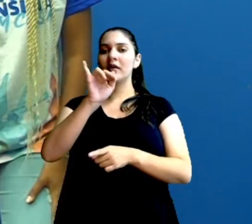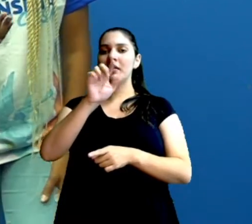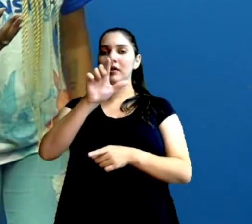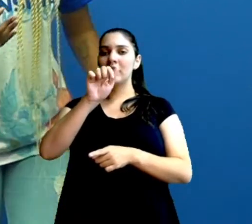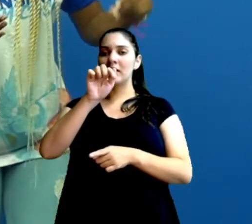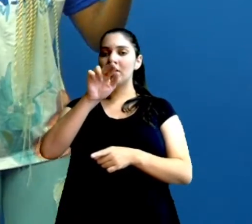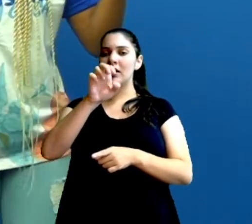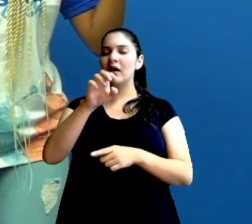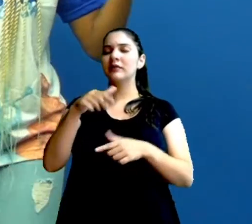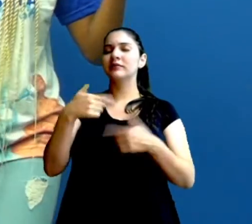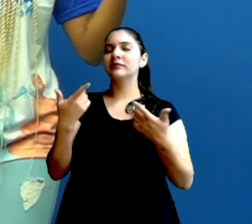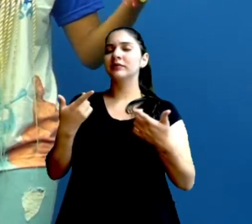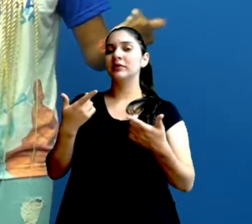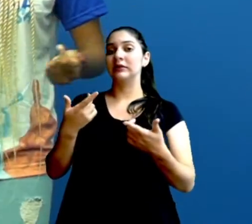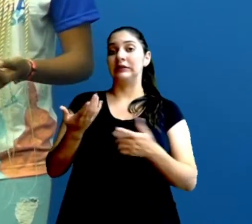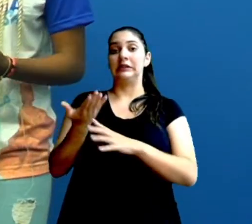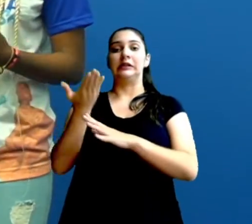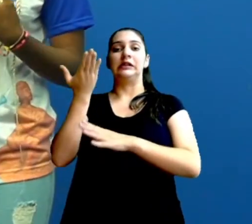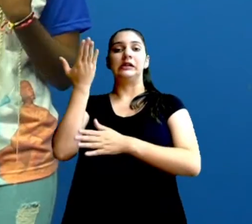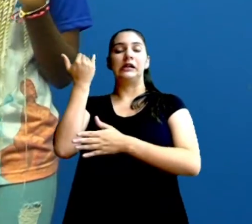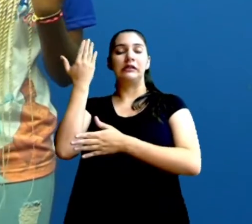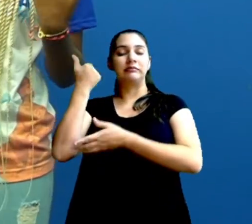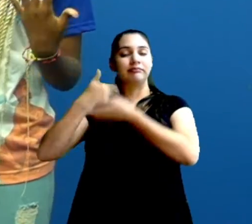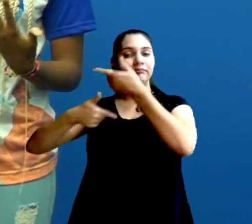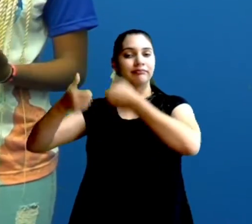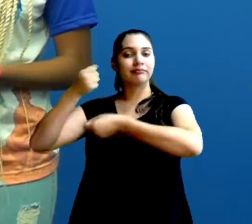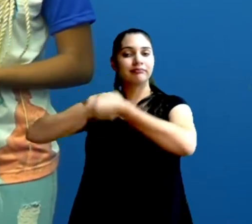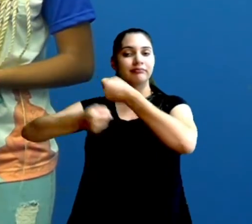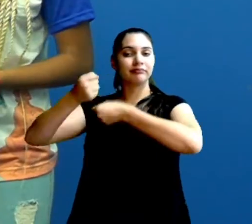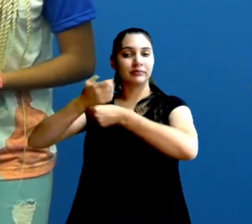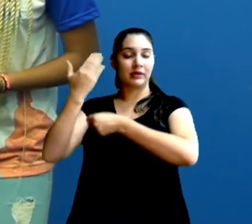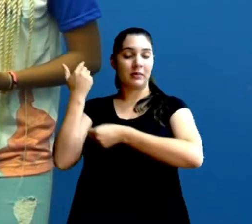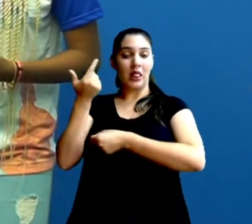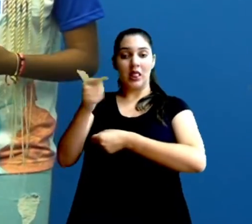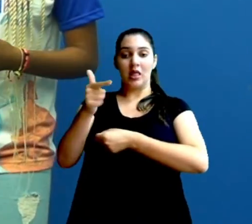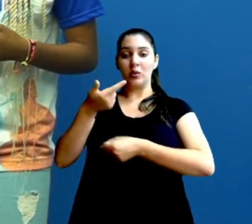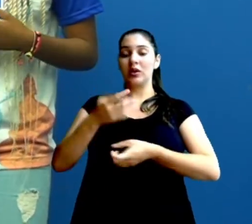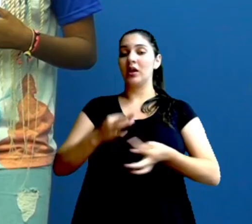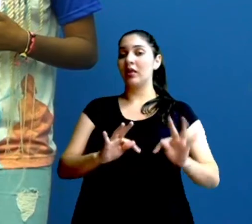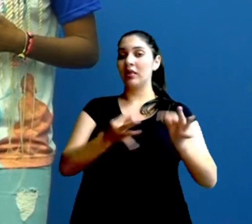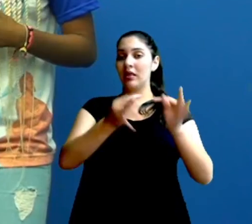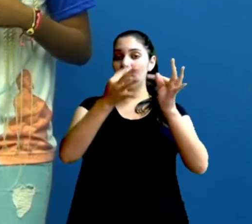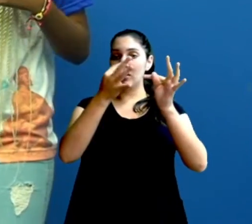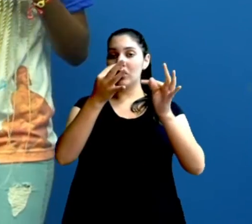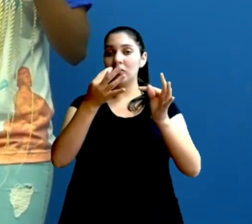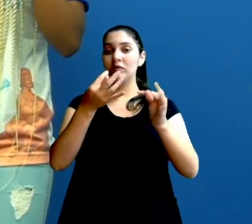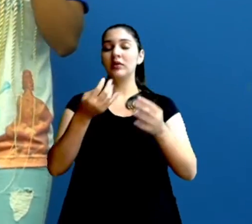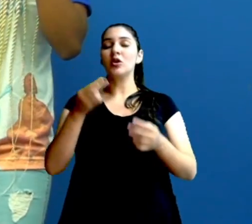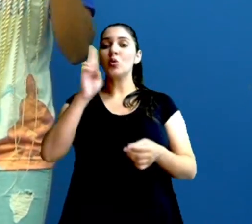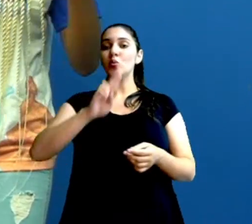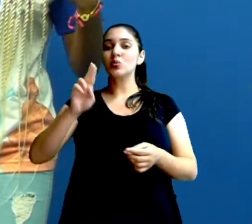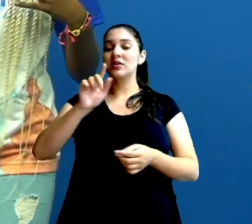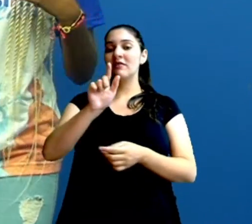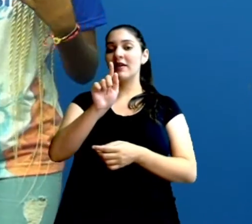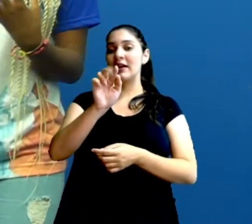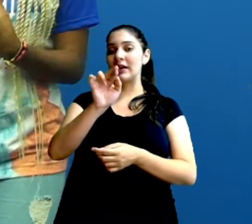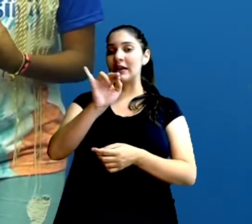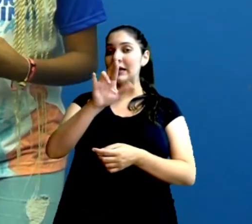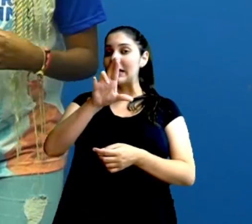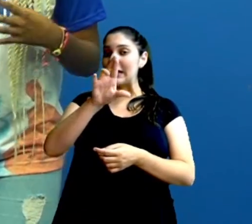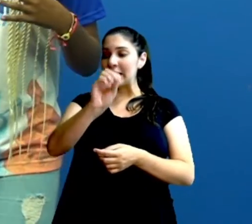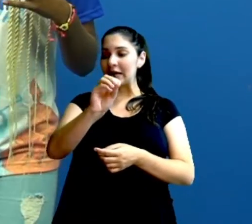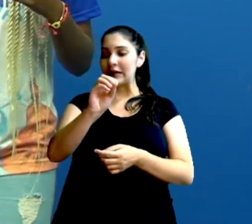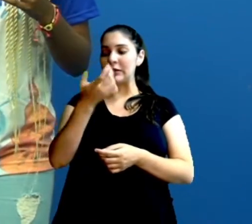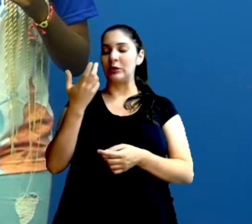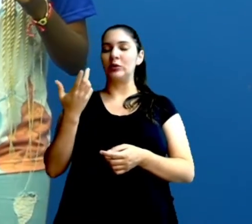onde vem? Antigamente não tinha muita tecnologia e eles colocavam grilos, muitos